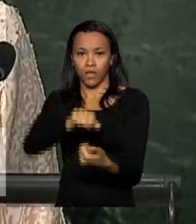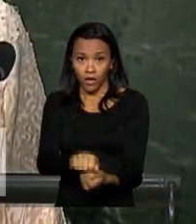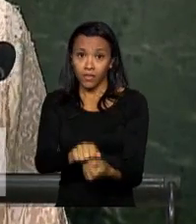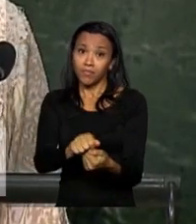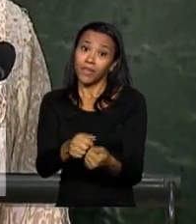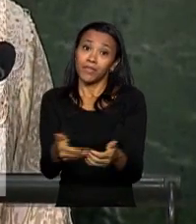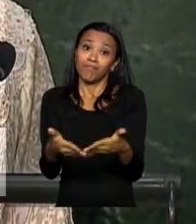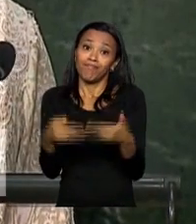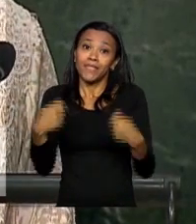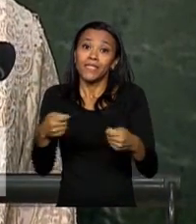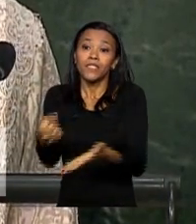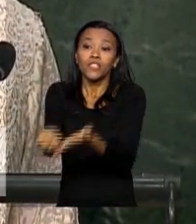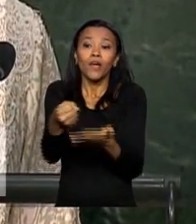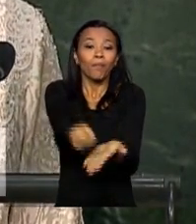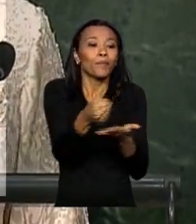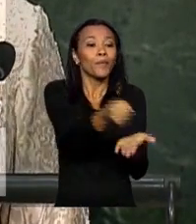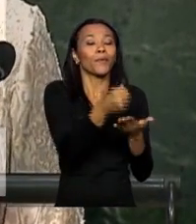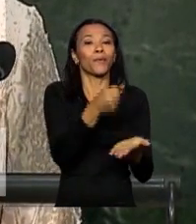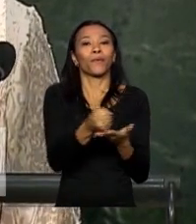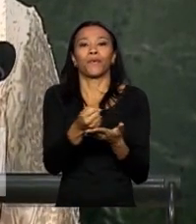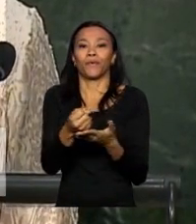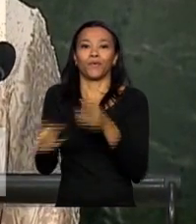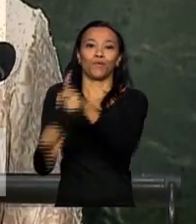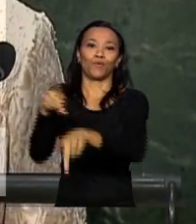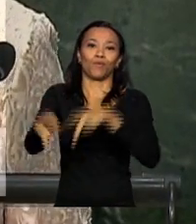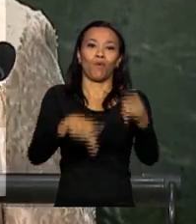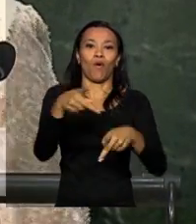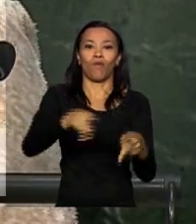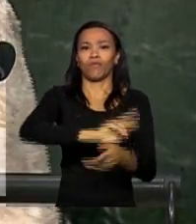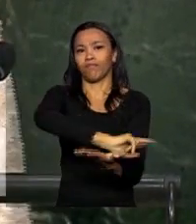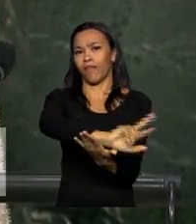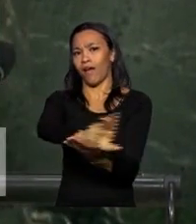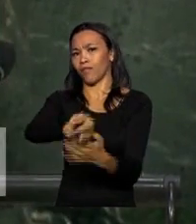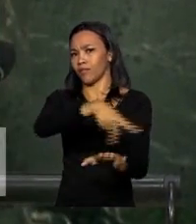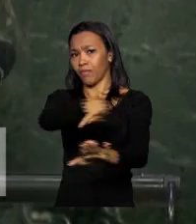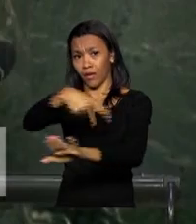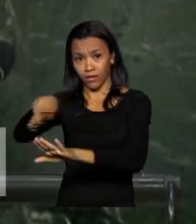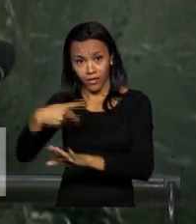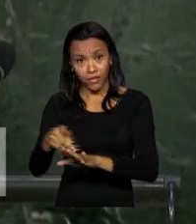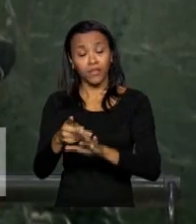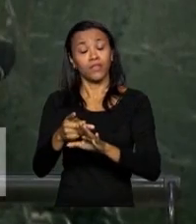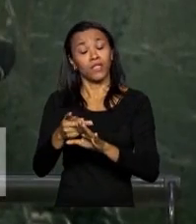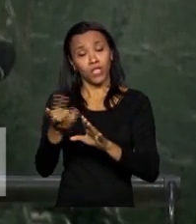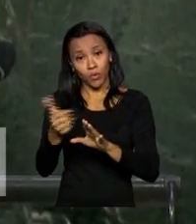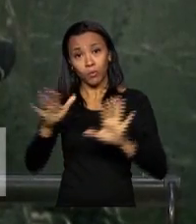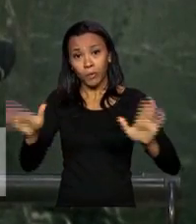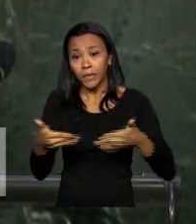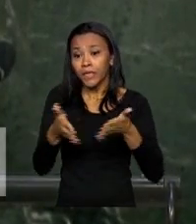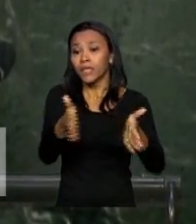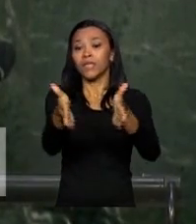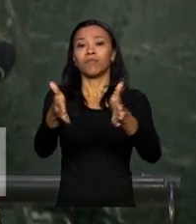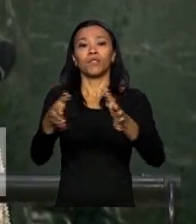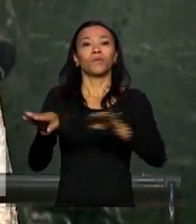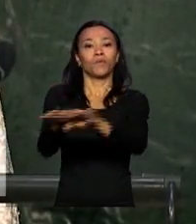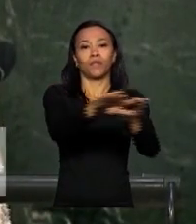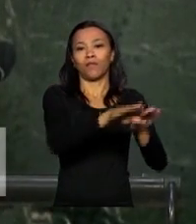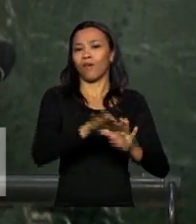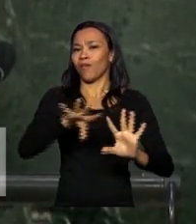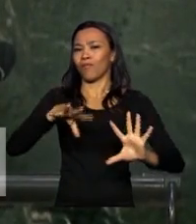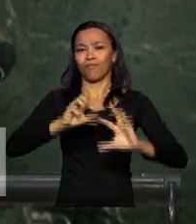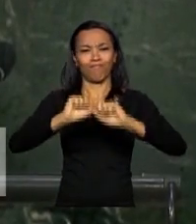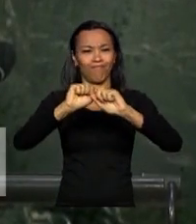cooperação entre os povos e um caminho comum para a humanidade. Esta agenda